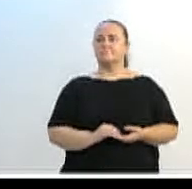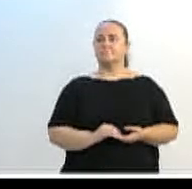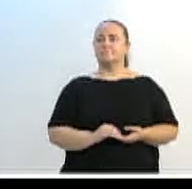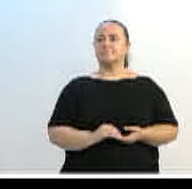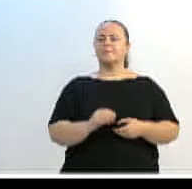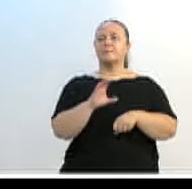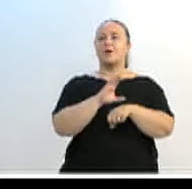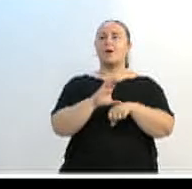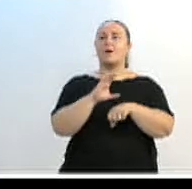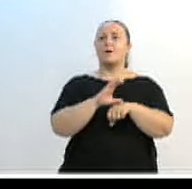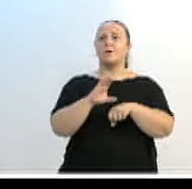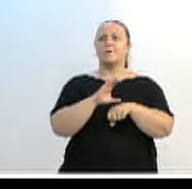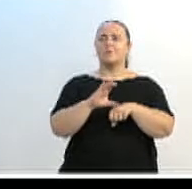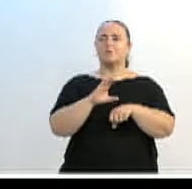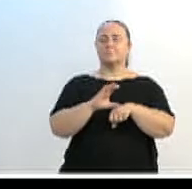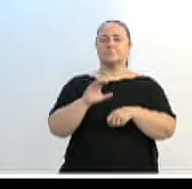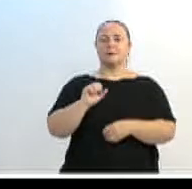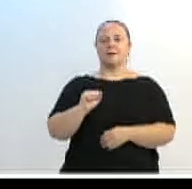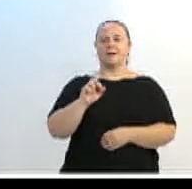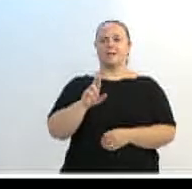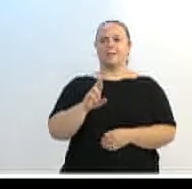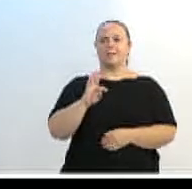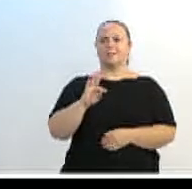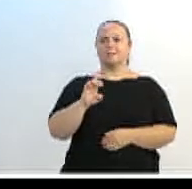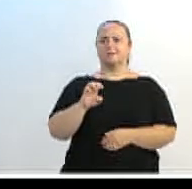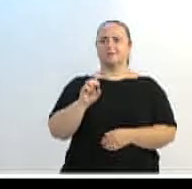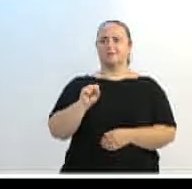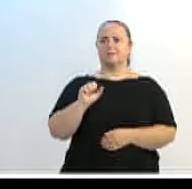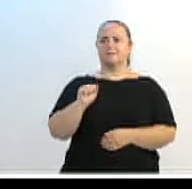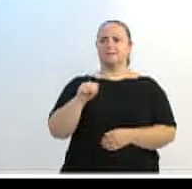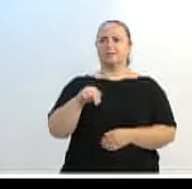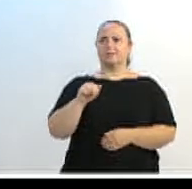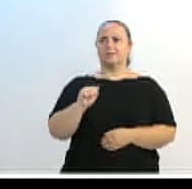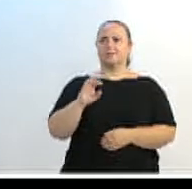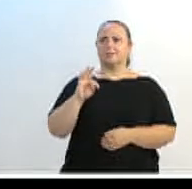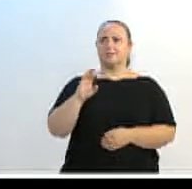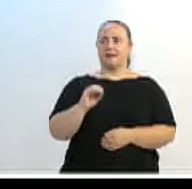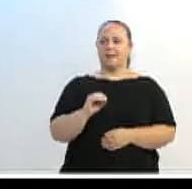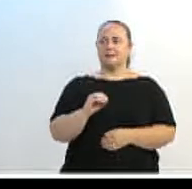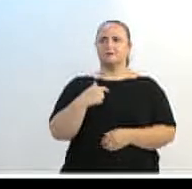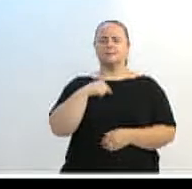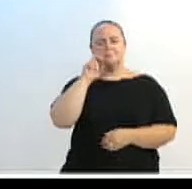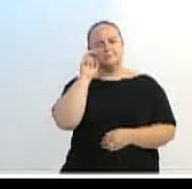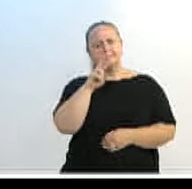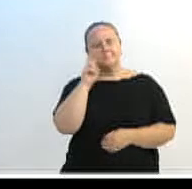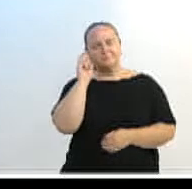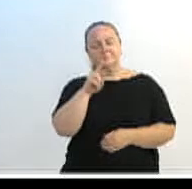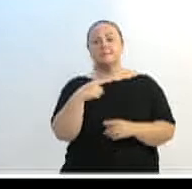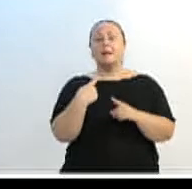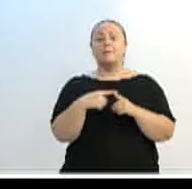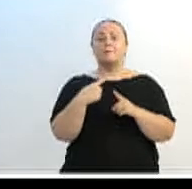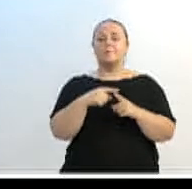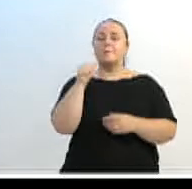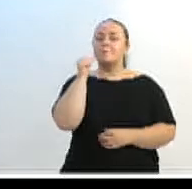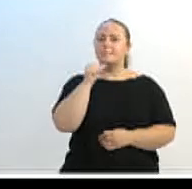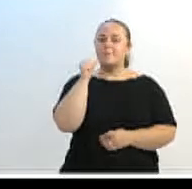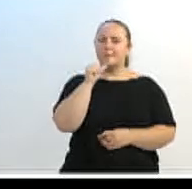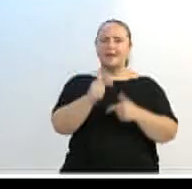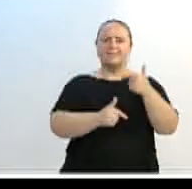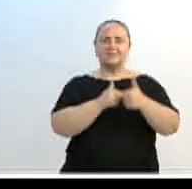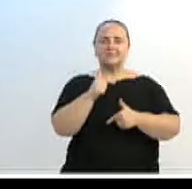de artesanato com os clubes de mães, que eu passei lá a dar uma conferida também nessas mulheres, que através do trabalho que elas